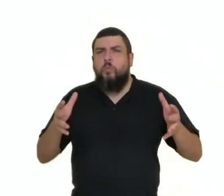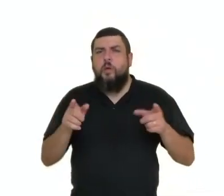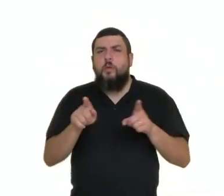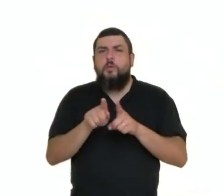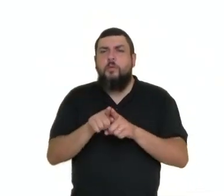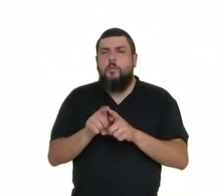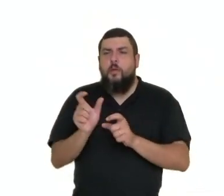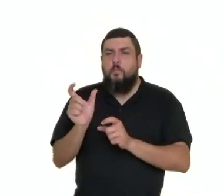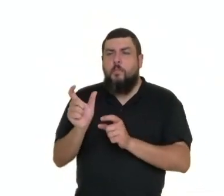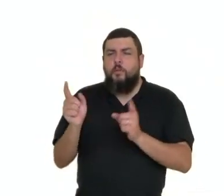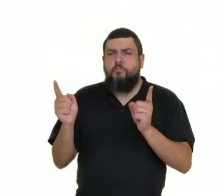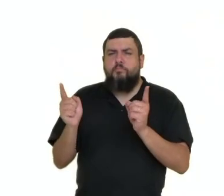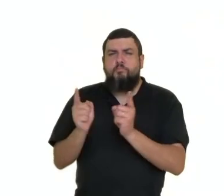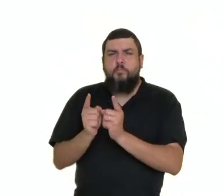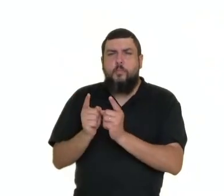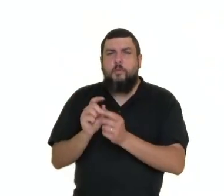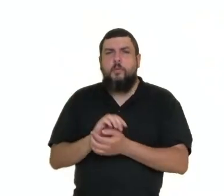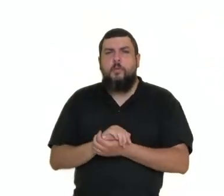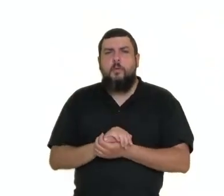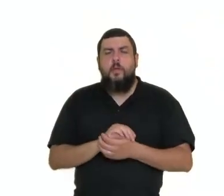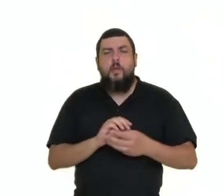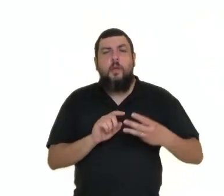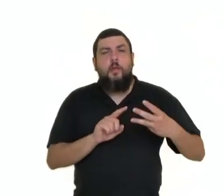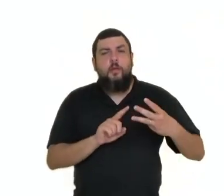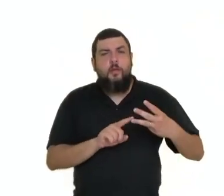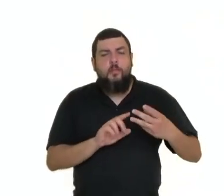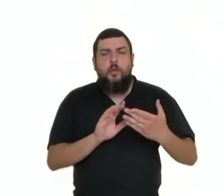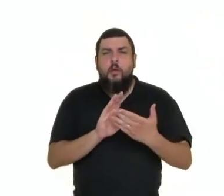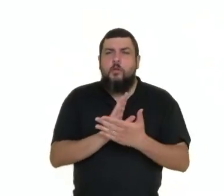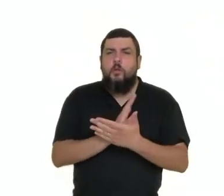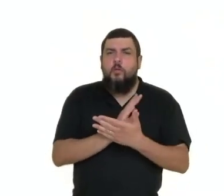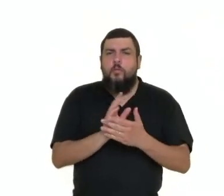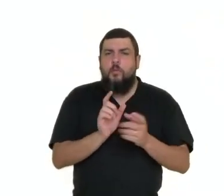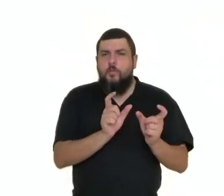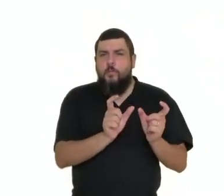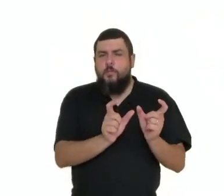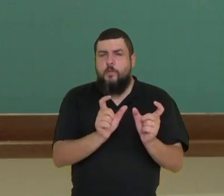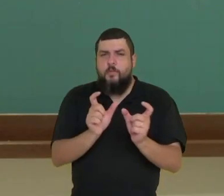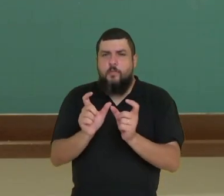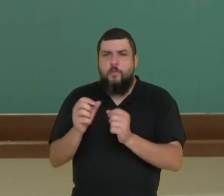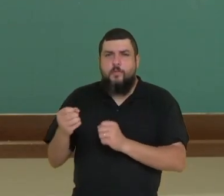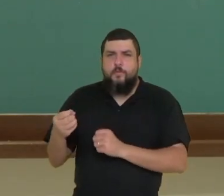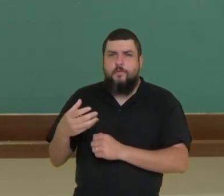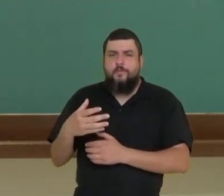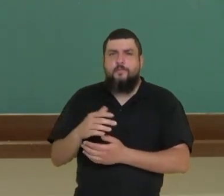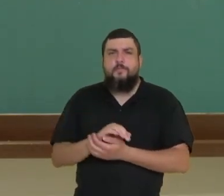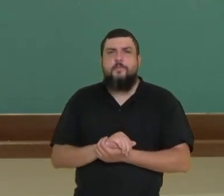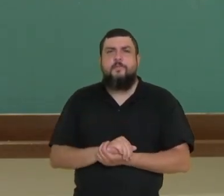as funções dentro do texto, além de léxicos relacionados à temática.